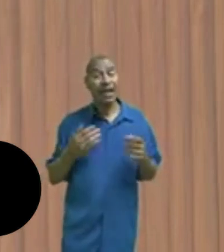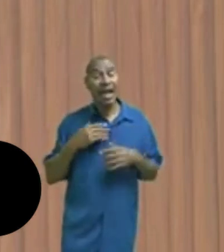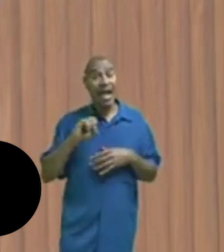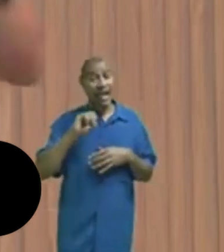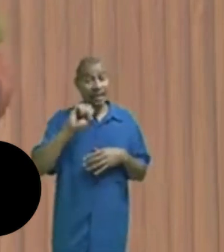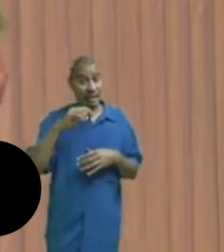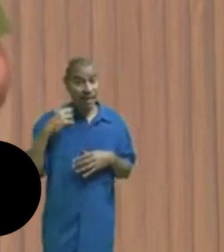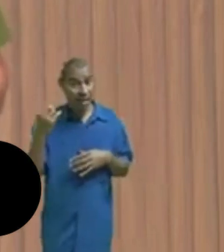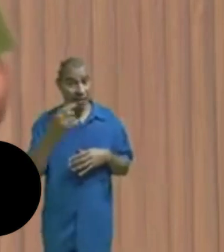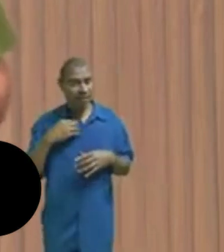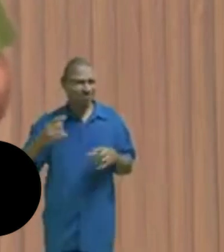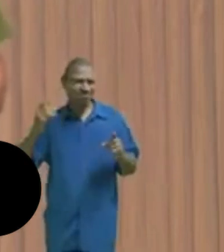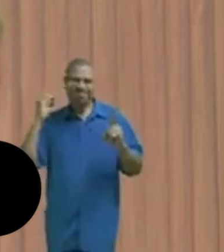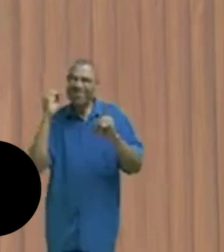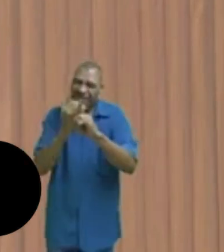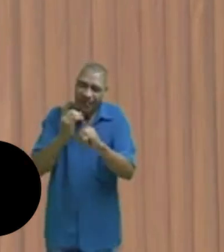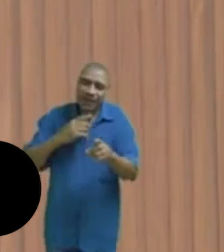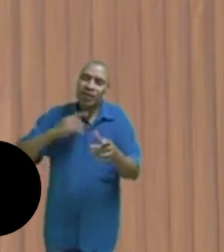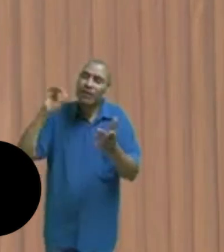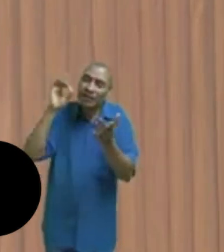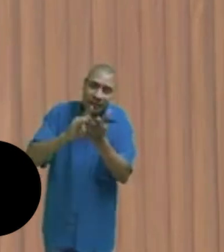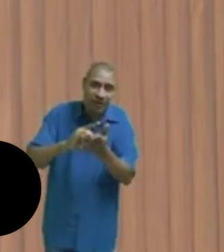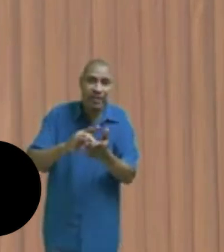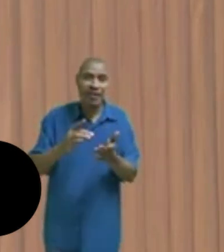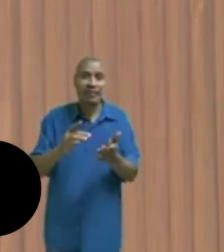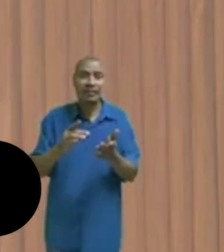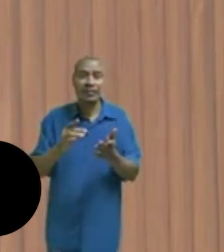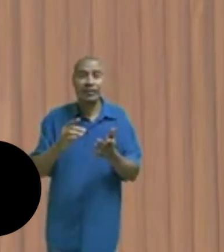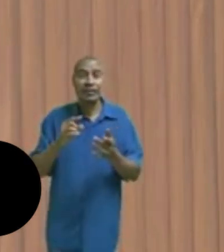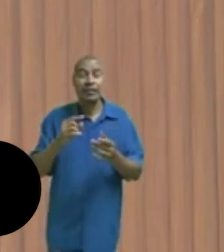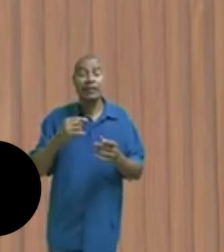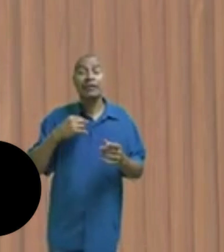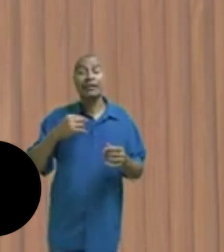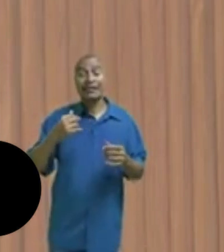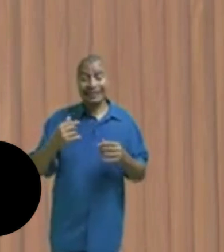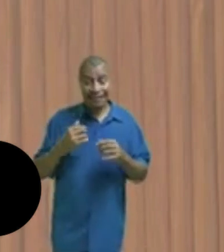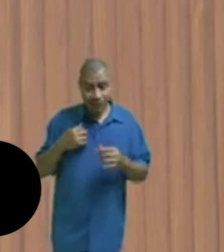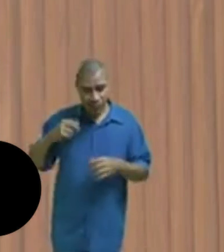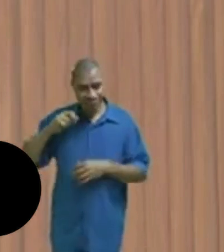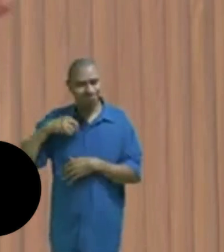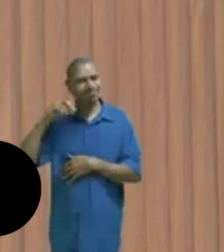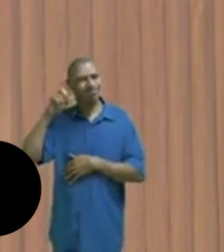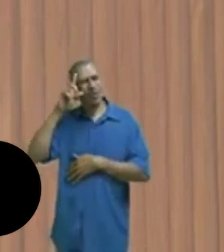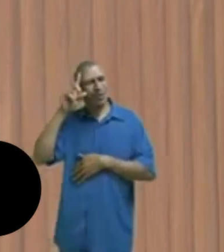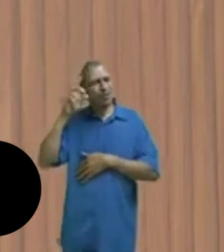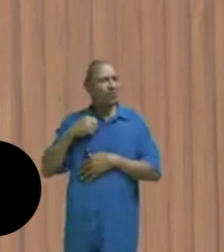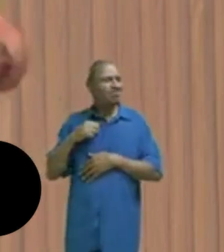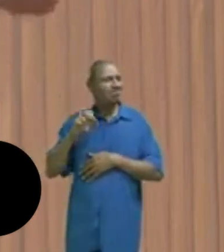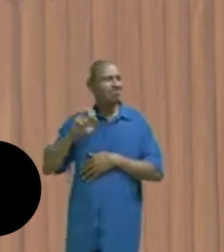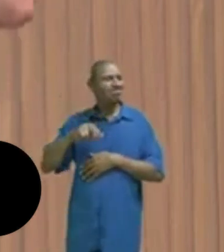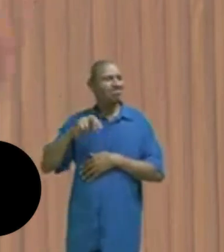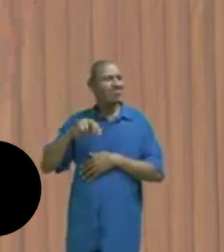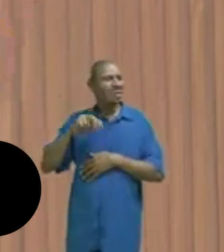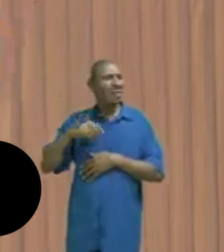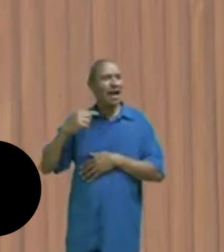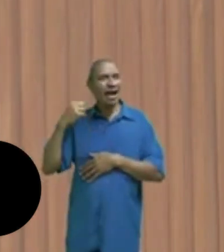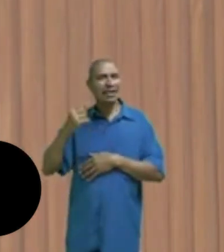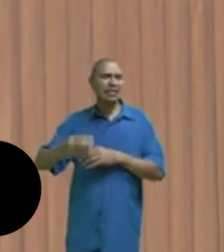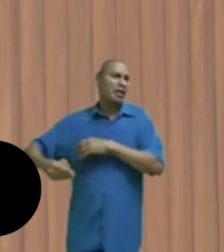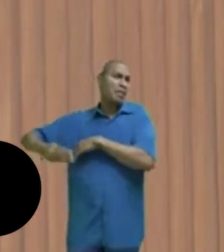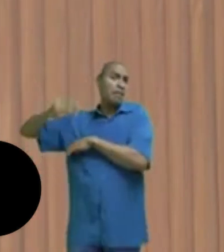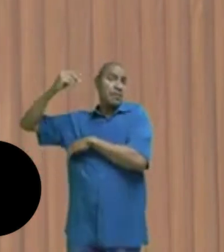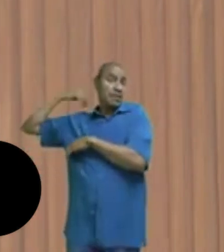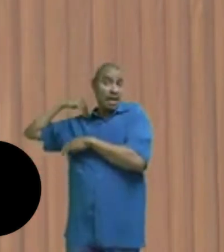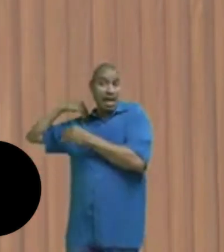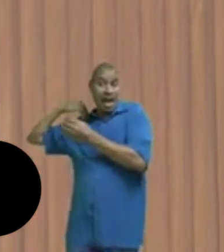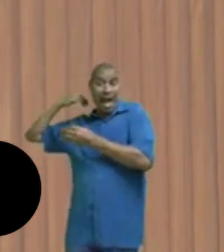nós nos encontramos com Cristo, se há na nossa trajetória o dia em que Jesus nos encontrou, que nós nascemos de novo, e